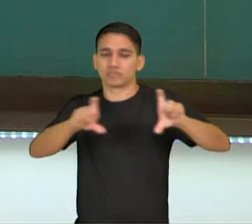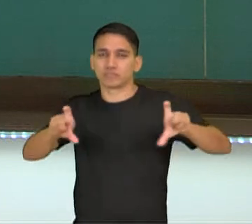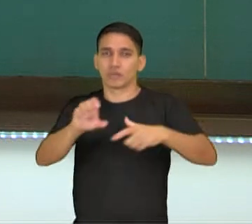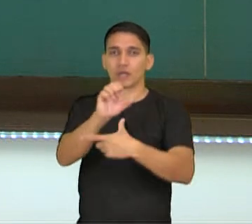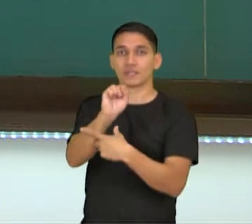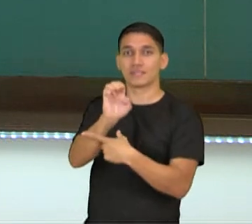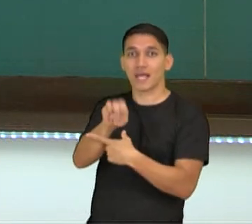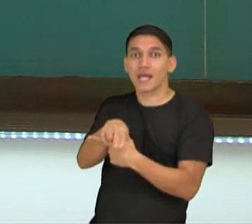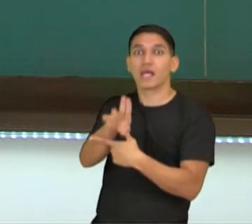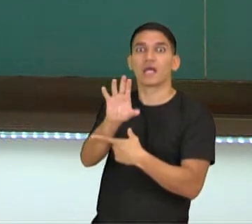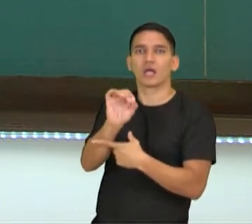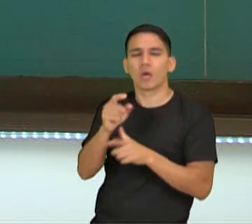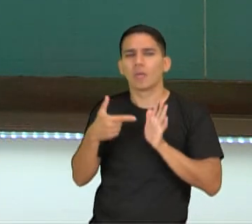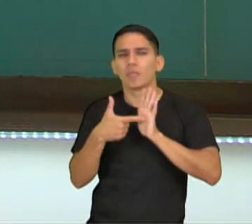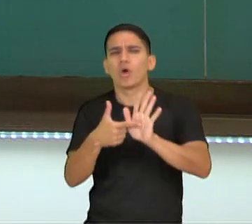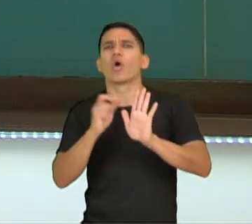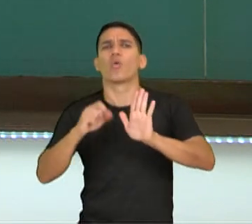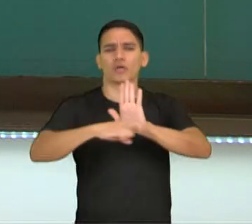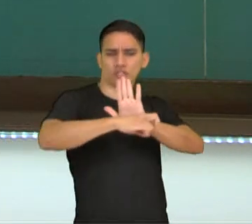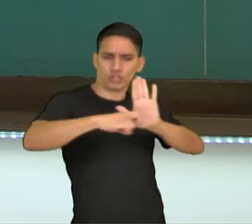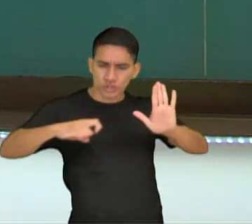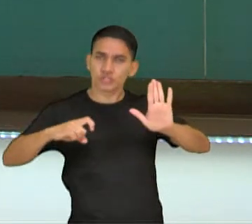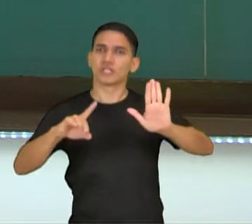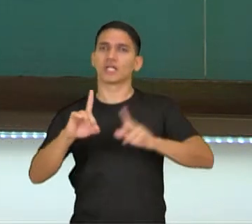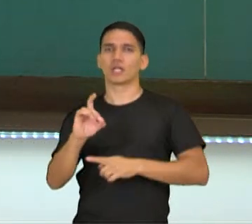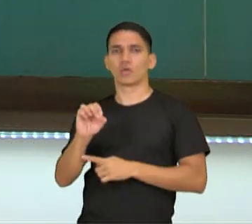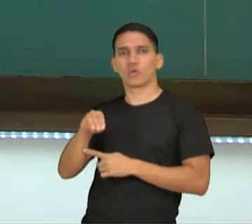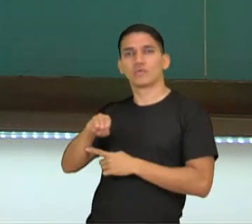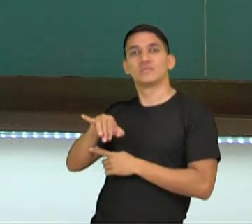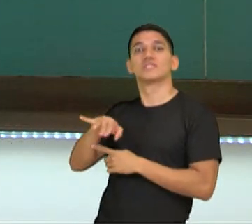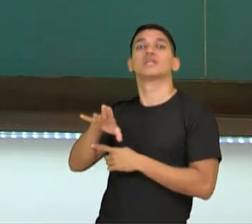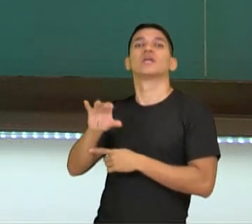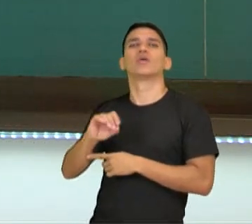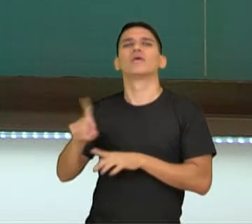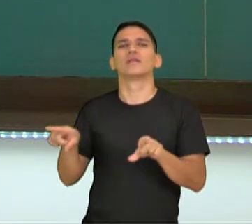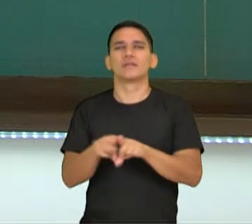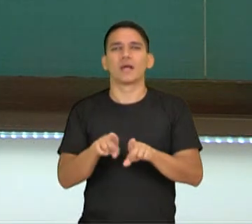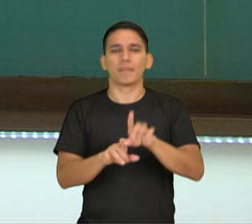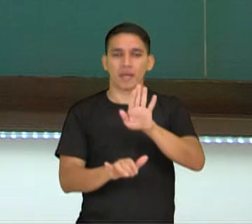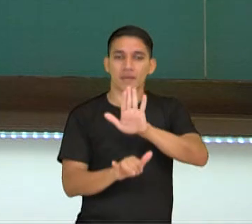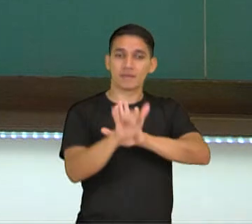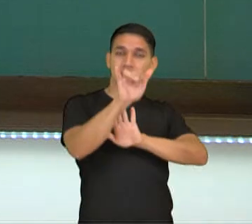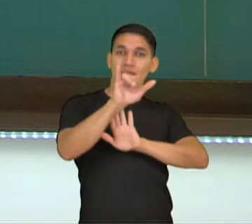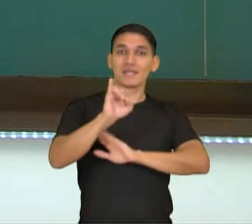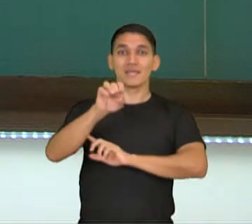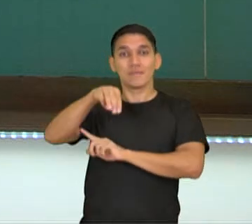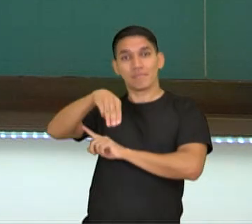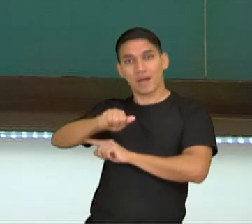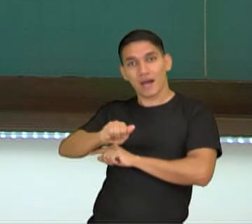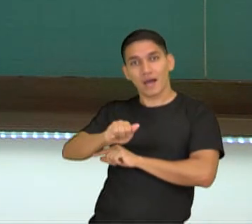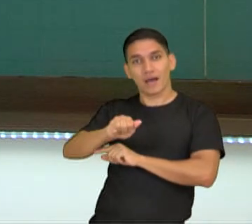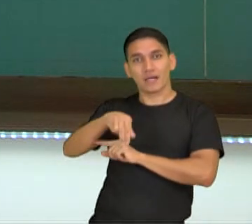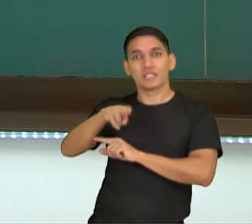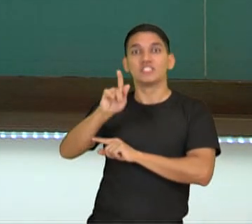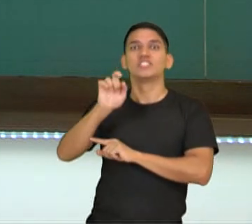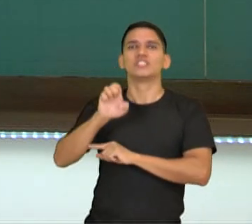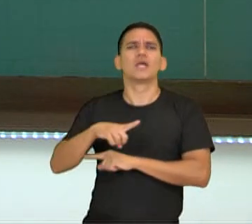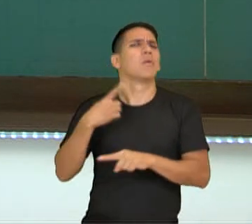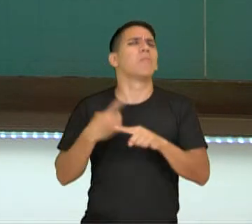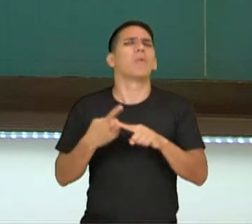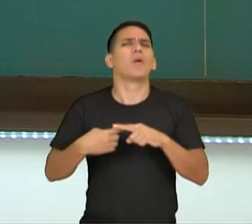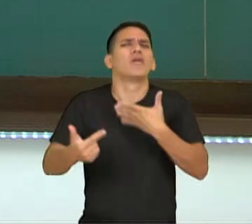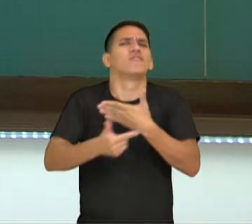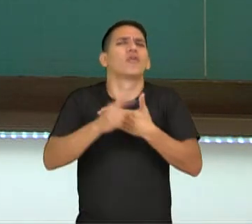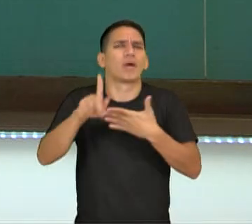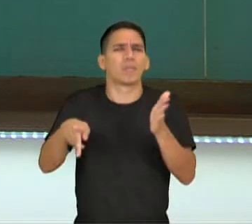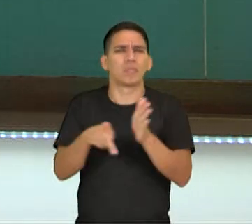olhar o domínio, a imagem dessa função e compreender um pouquinho por que o período dessa função é de 2π.